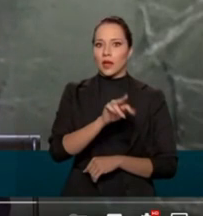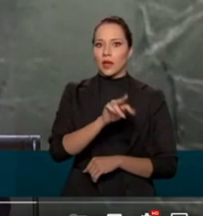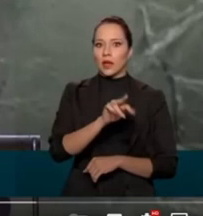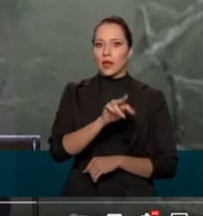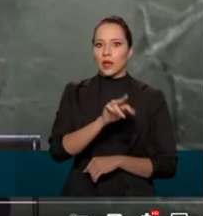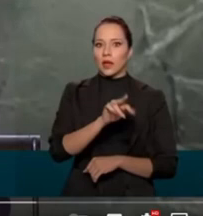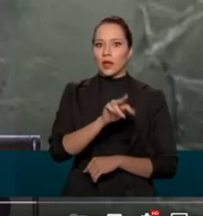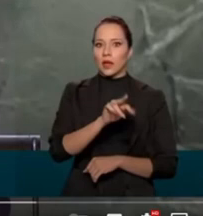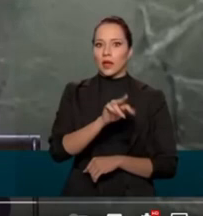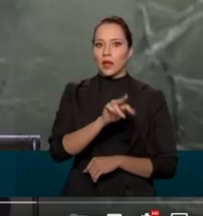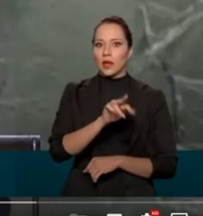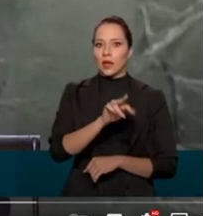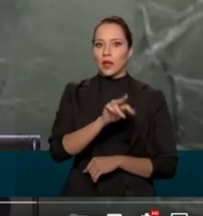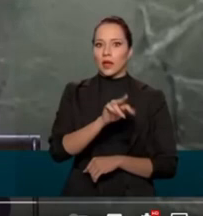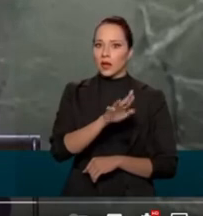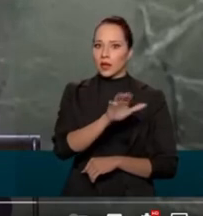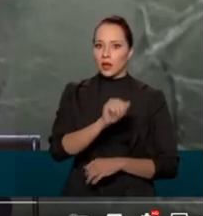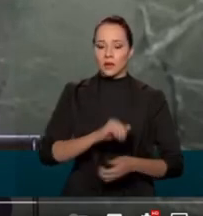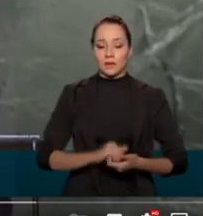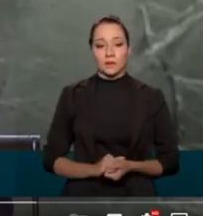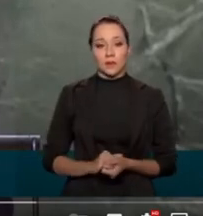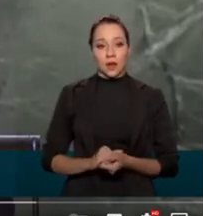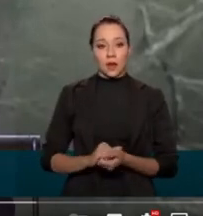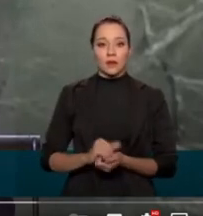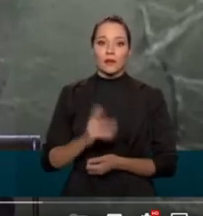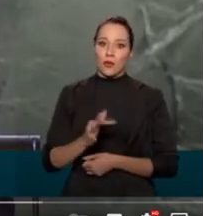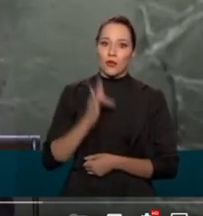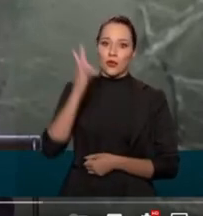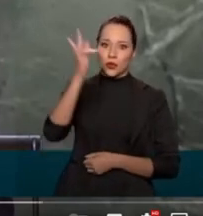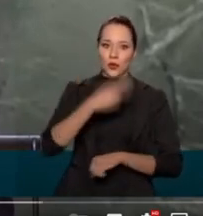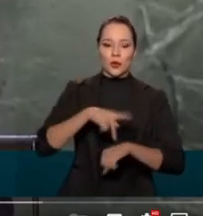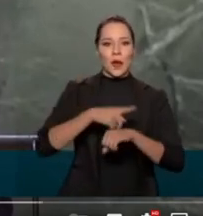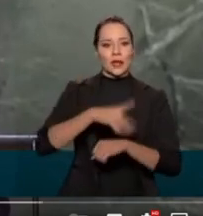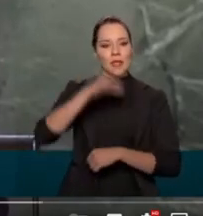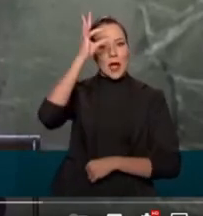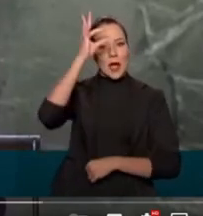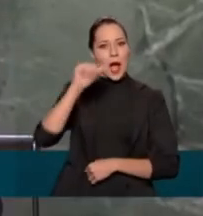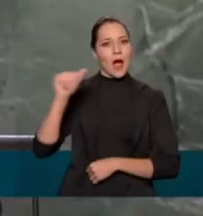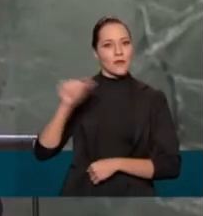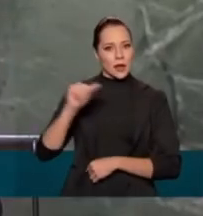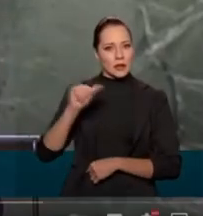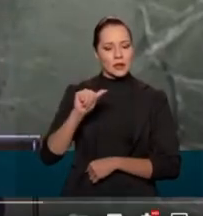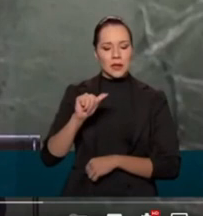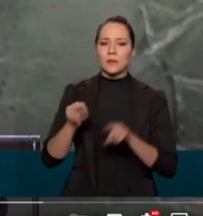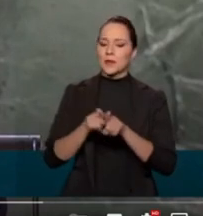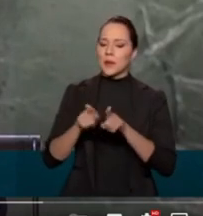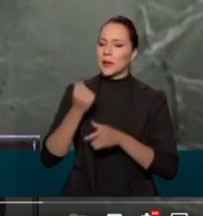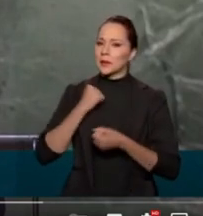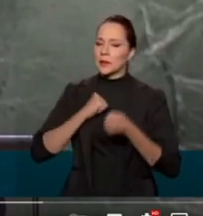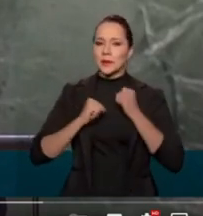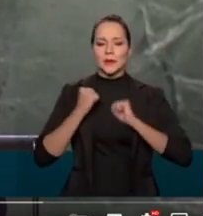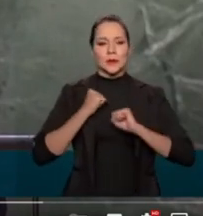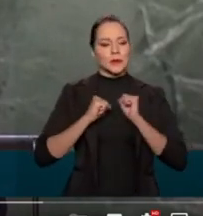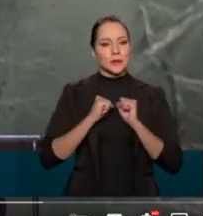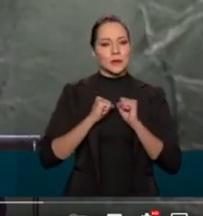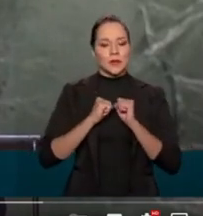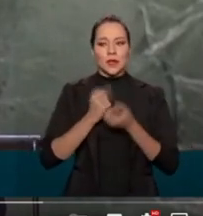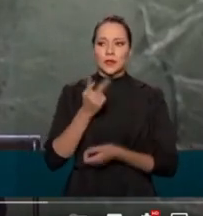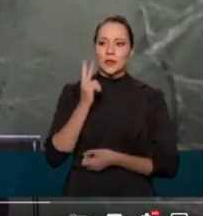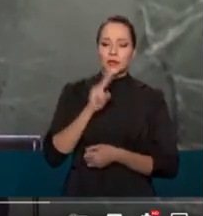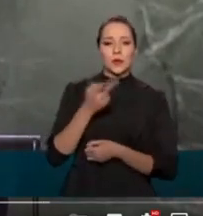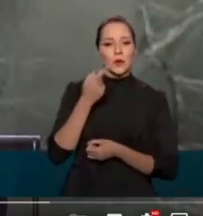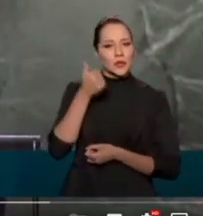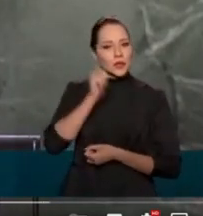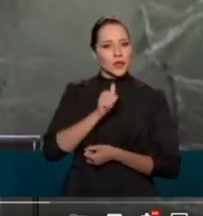comunista ditadura esquerdista pegando estão também nos causa profunda apreensão consideramos